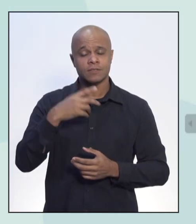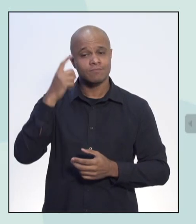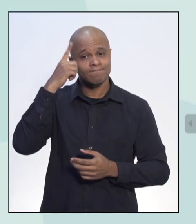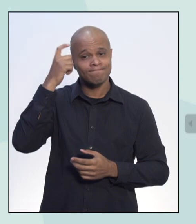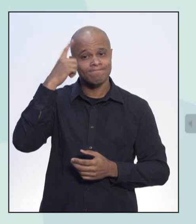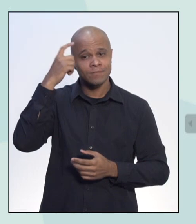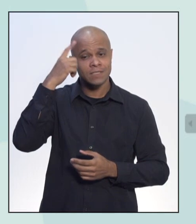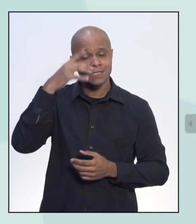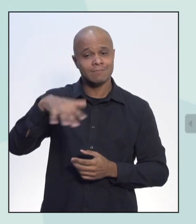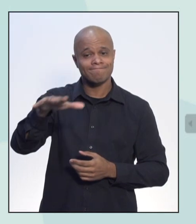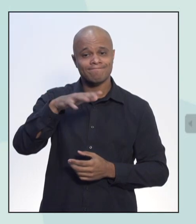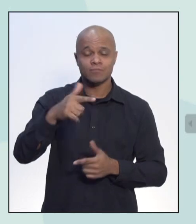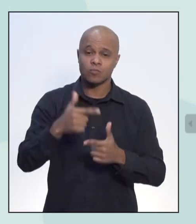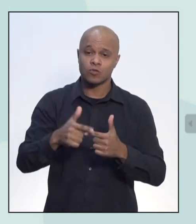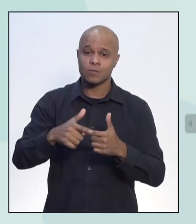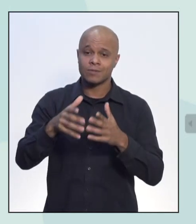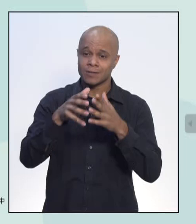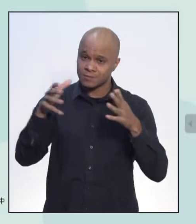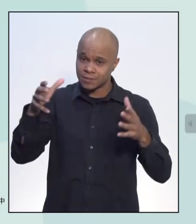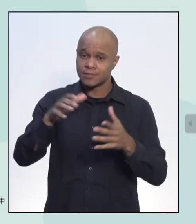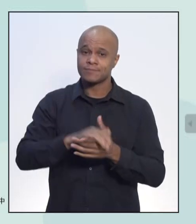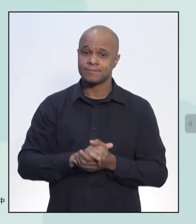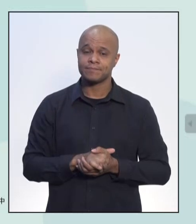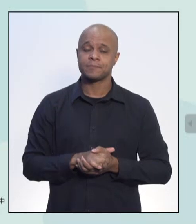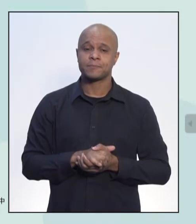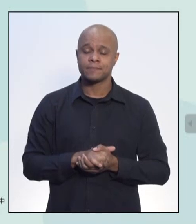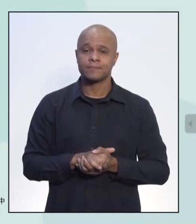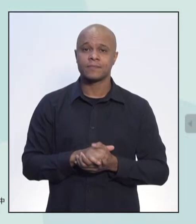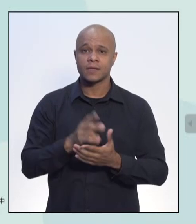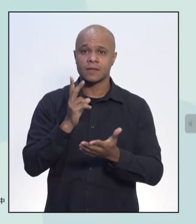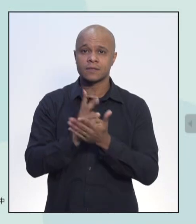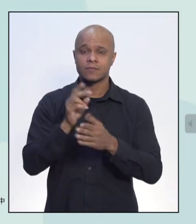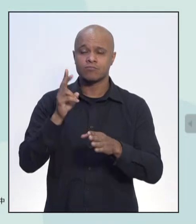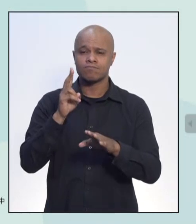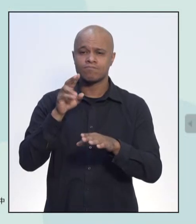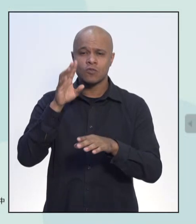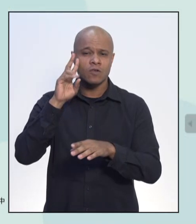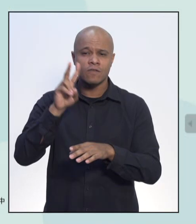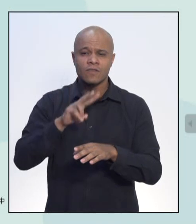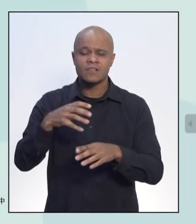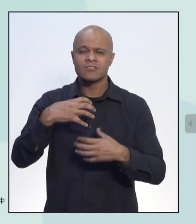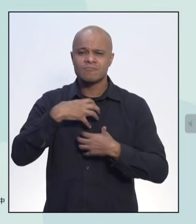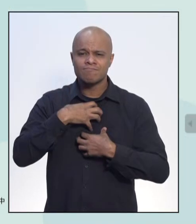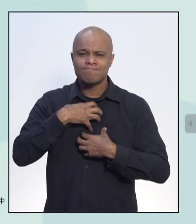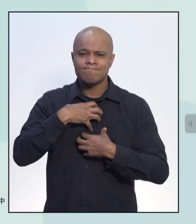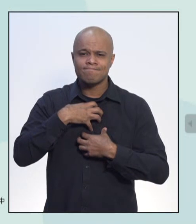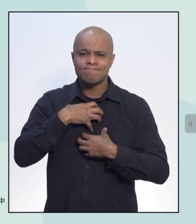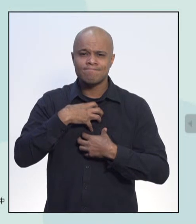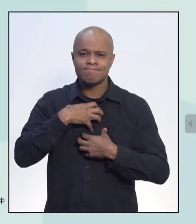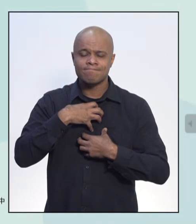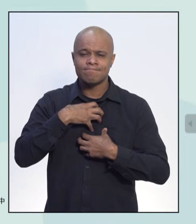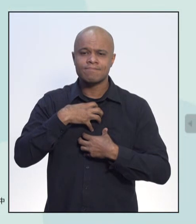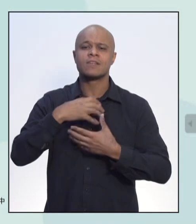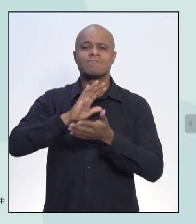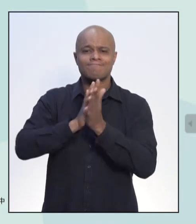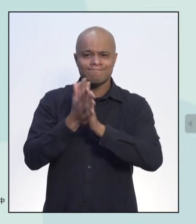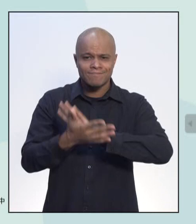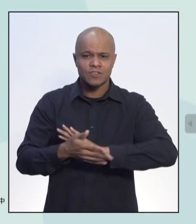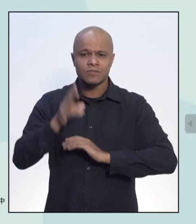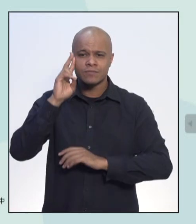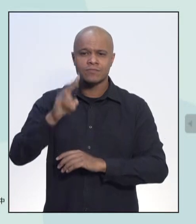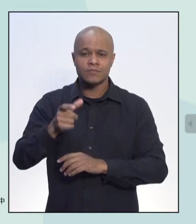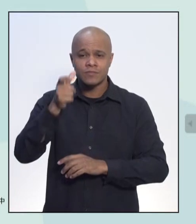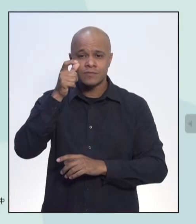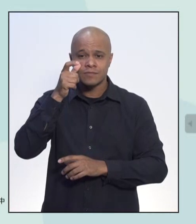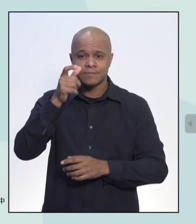ideia dessa imagem aí dos satélites da NASA, né? A proporção gigantesca que foi a destruição, né? Nessa outra imagem,